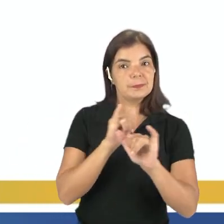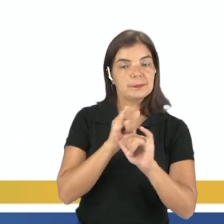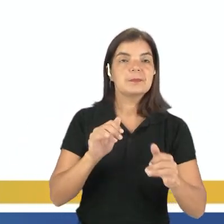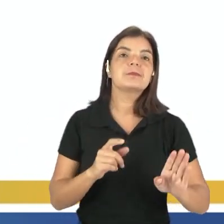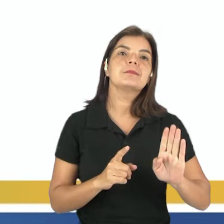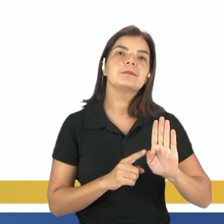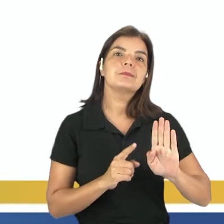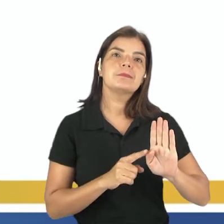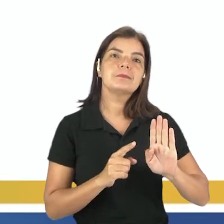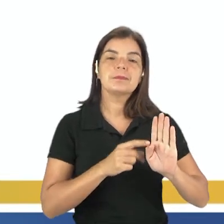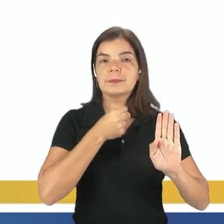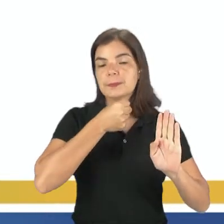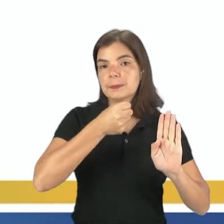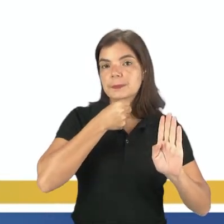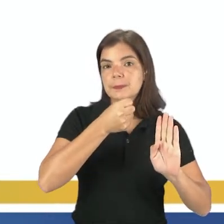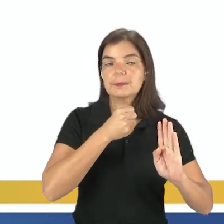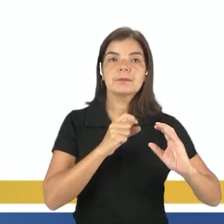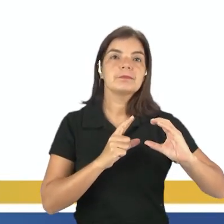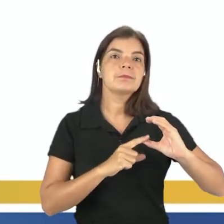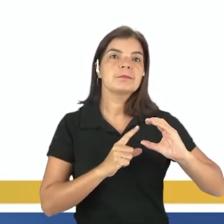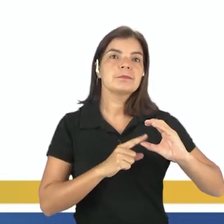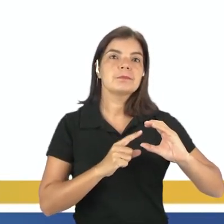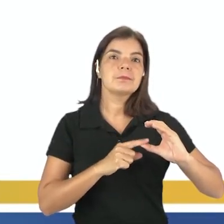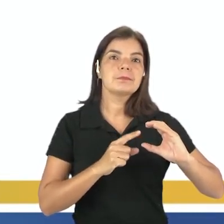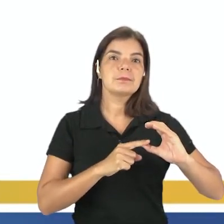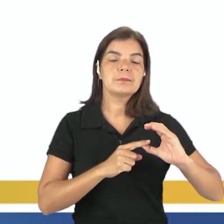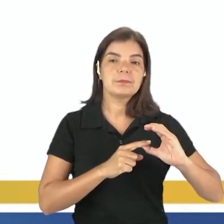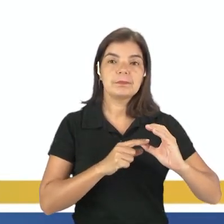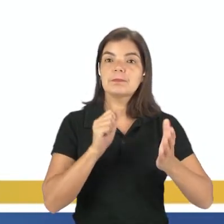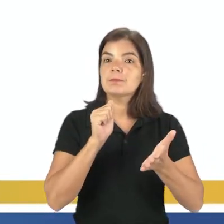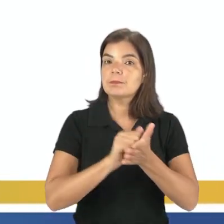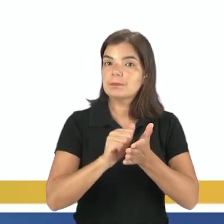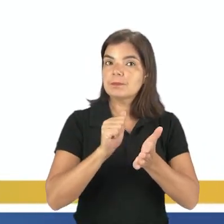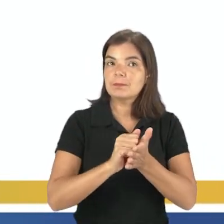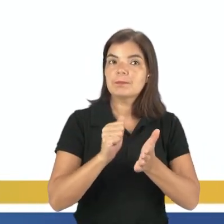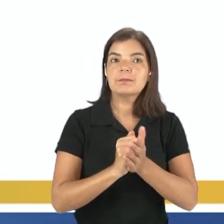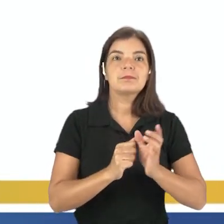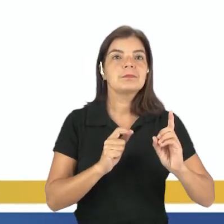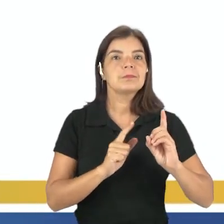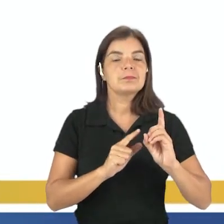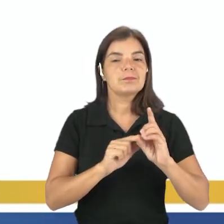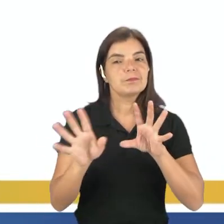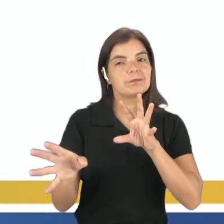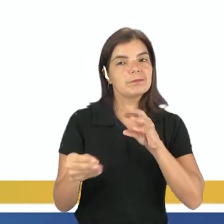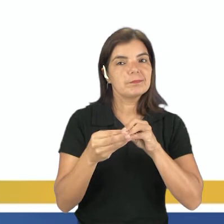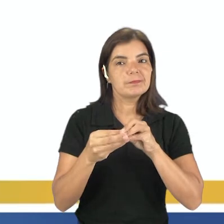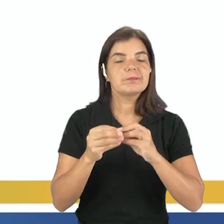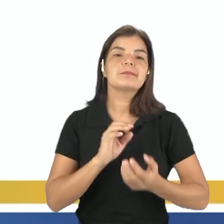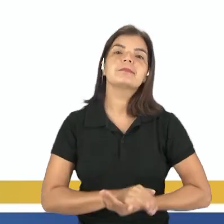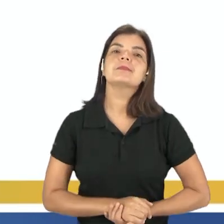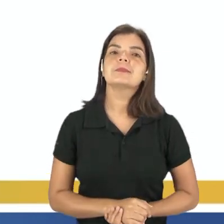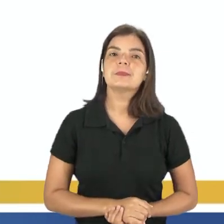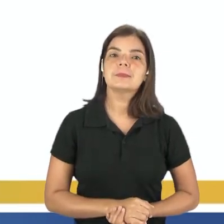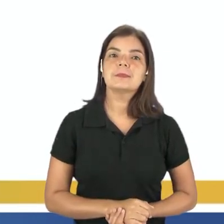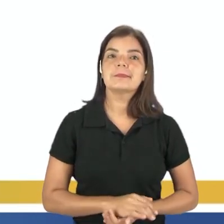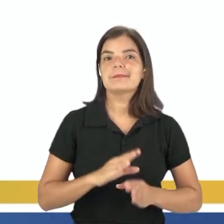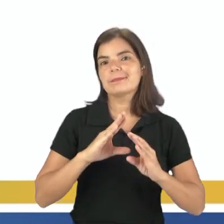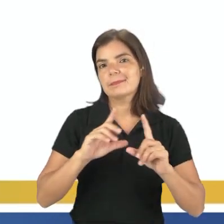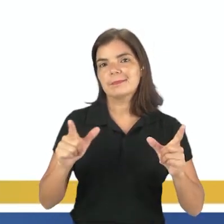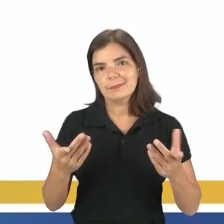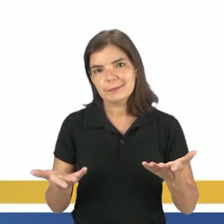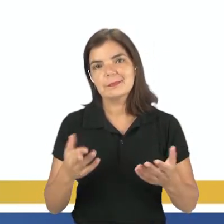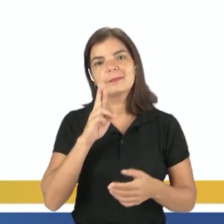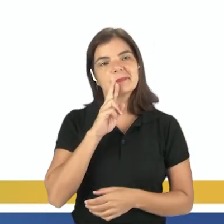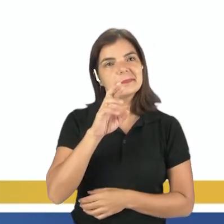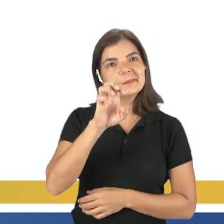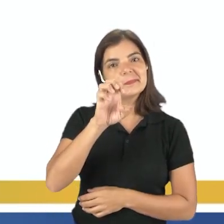Notícia. B. Reportagem. C. Transcrição. Ou D. Sinopse. Óbvio que seria